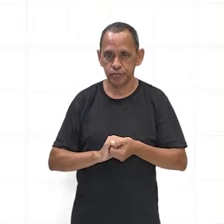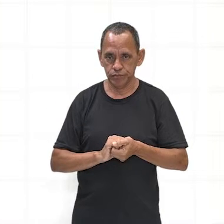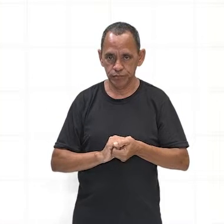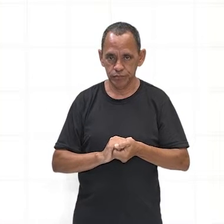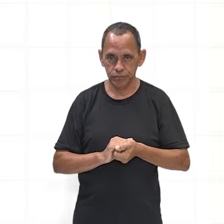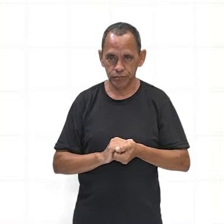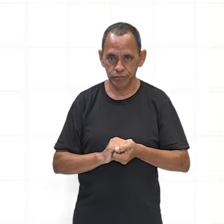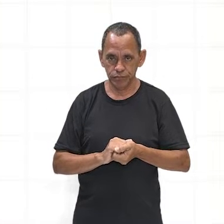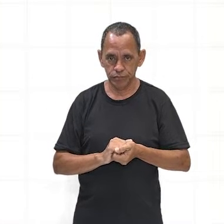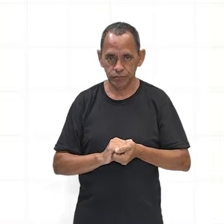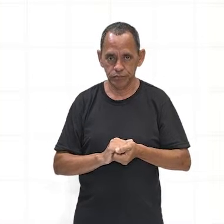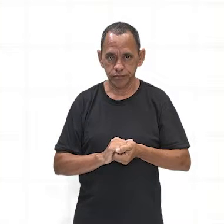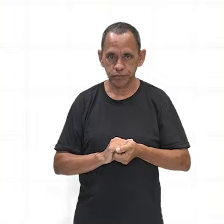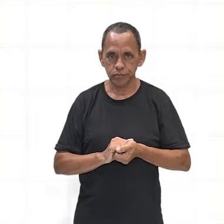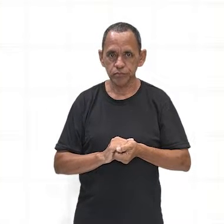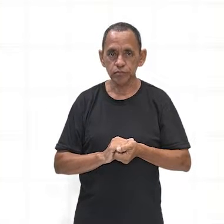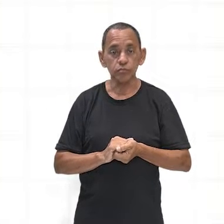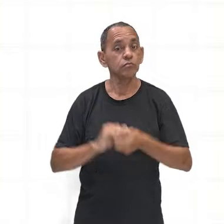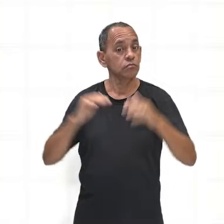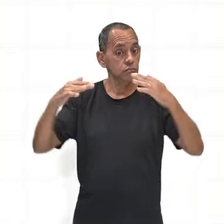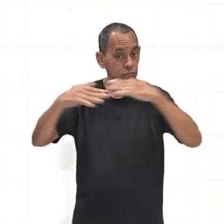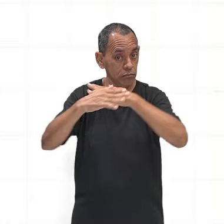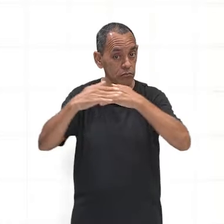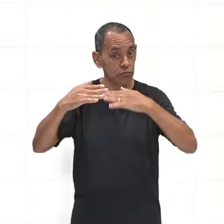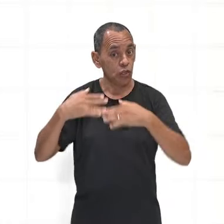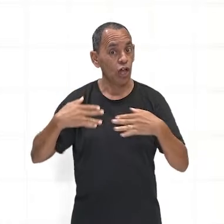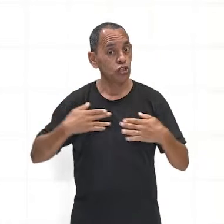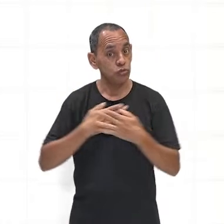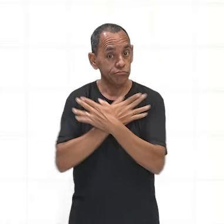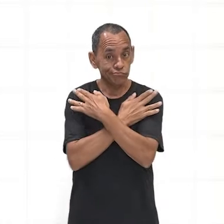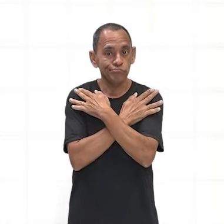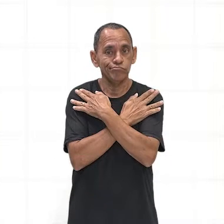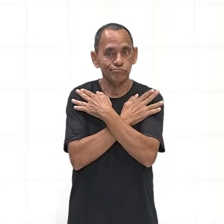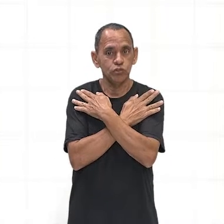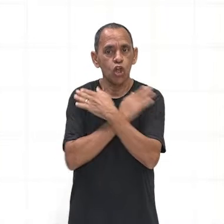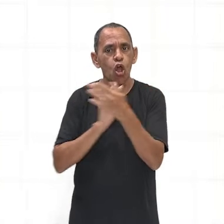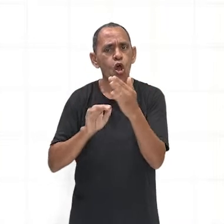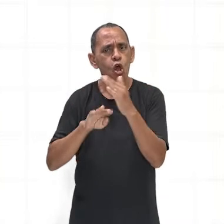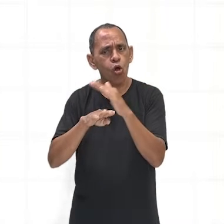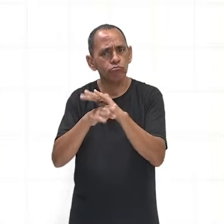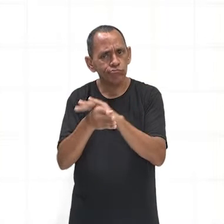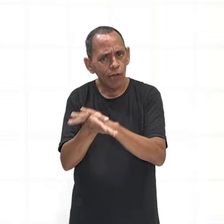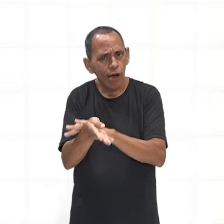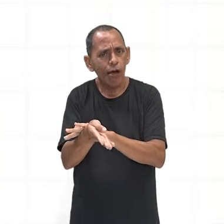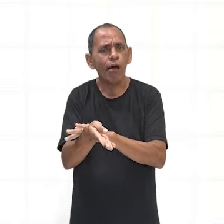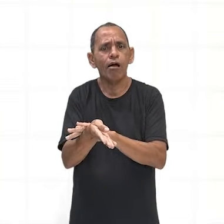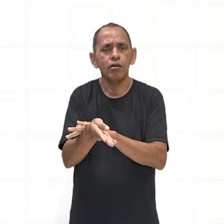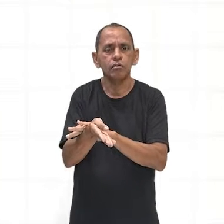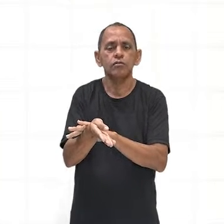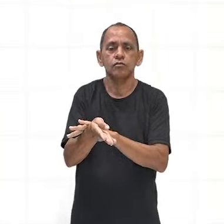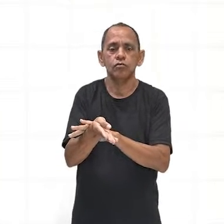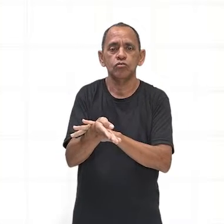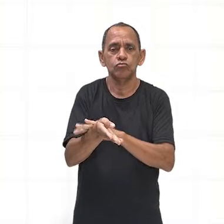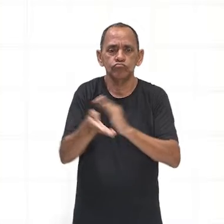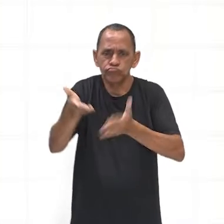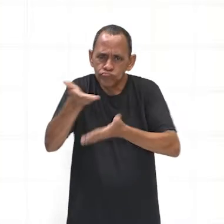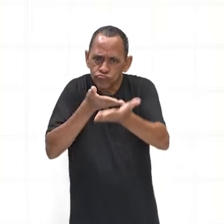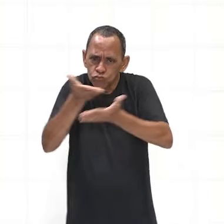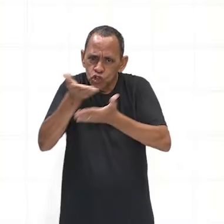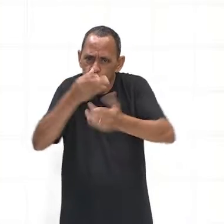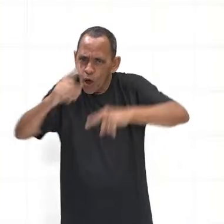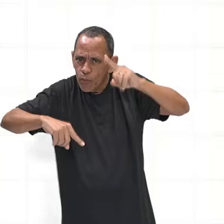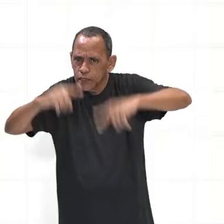a gente vai ver o seguinte, ó, as cidades maias costumavam fazer trocas de produtos e, ao